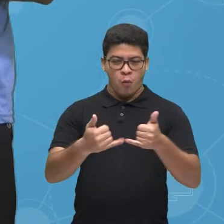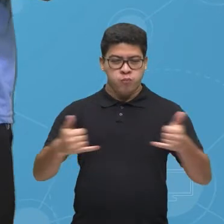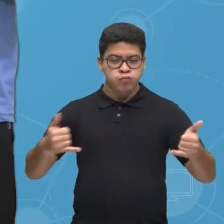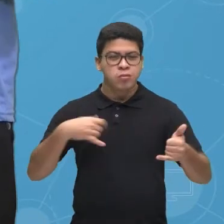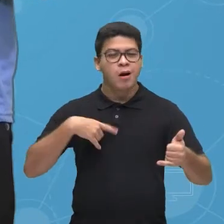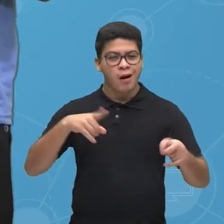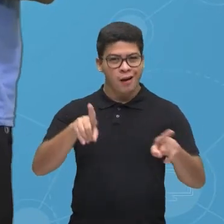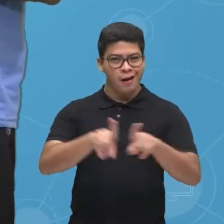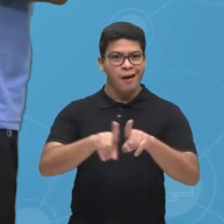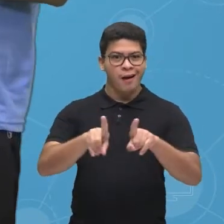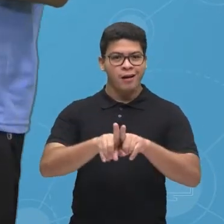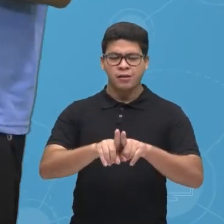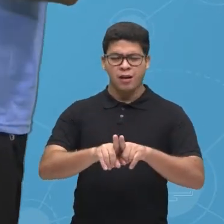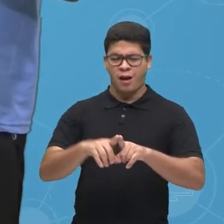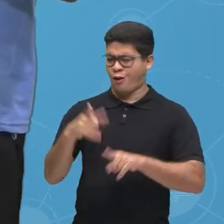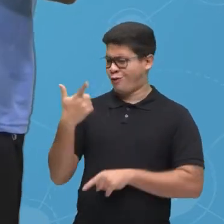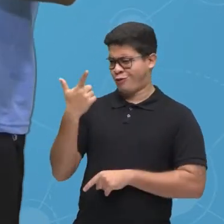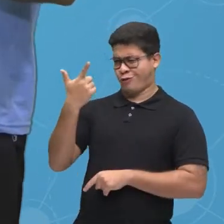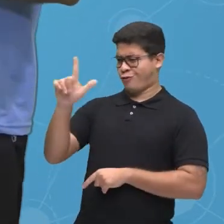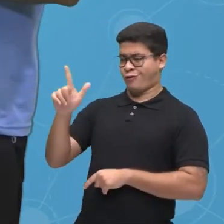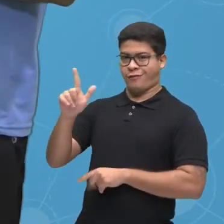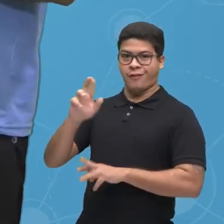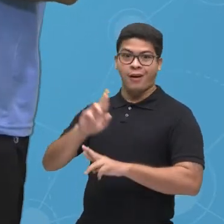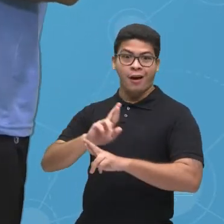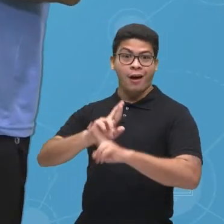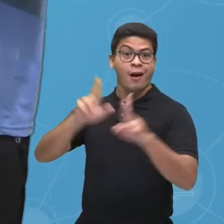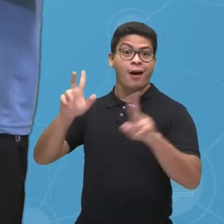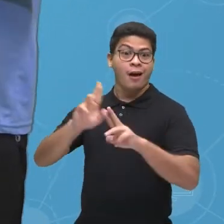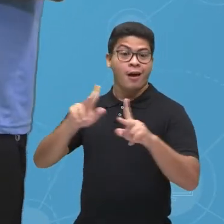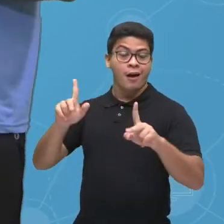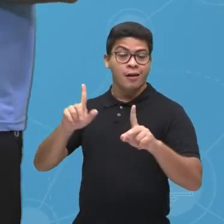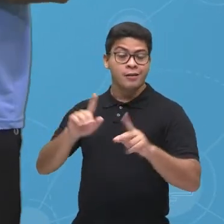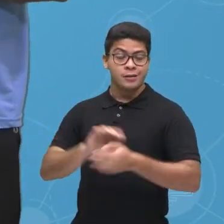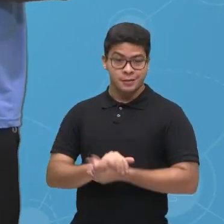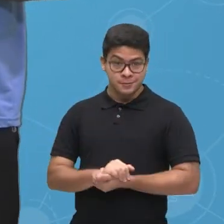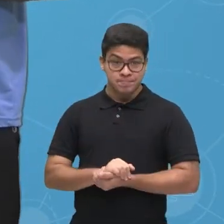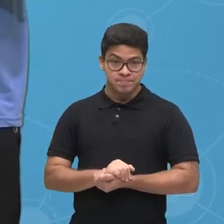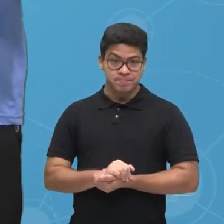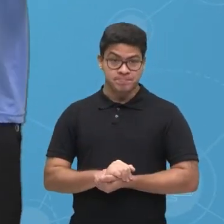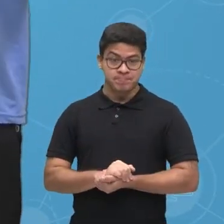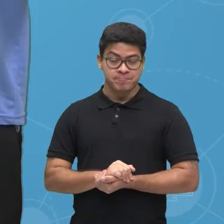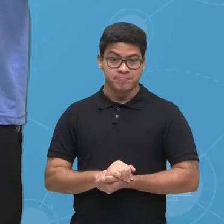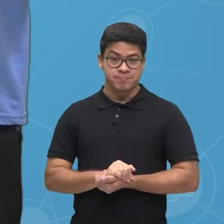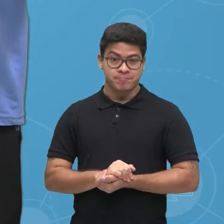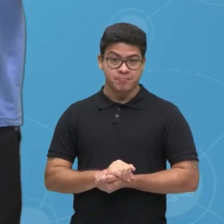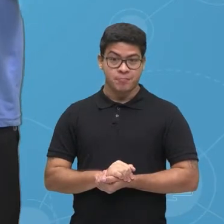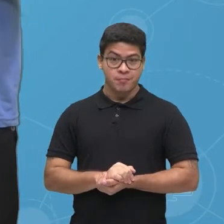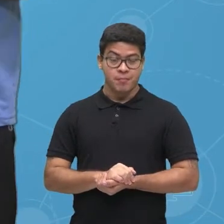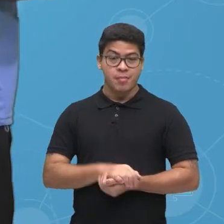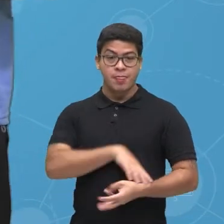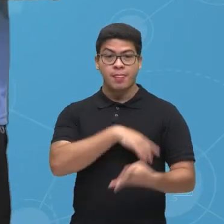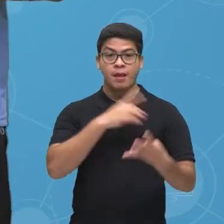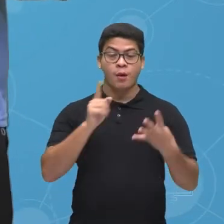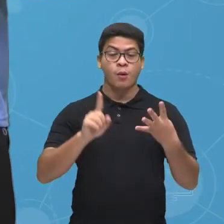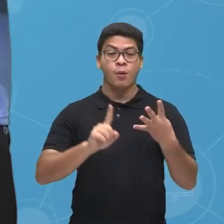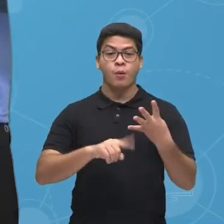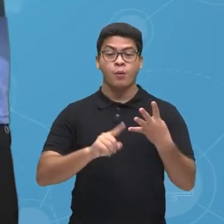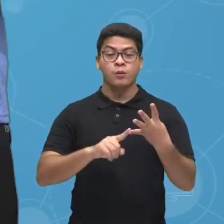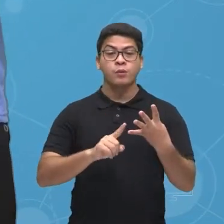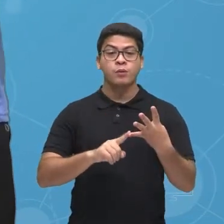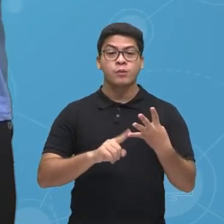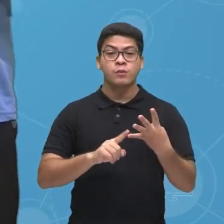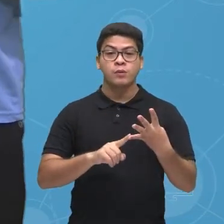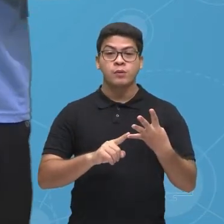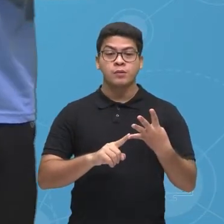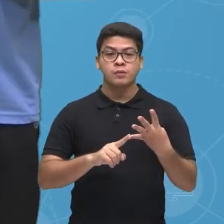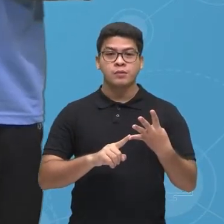Mas, professor, não é a fita, não. Parece que é a fita, mas não é. É uma corda, tá bom? terceiro aparelho. O próximo